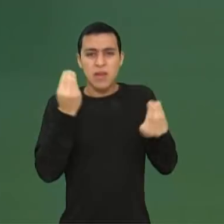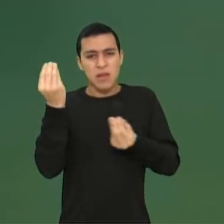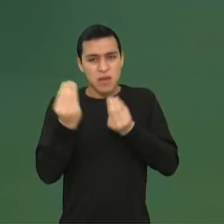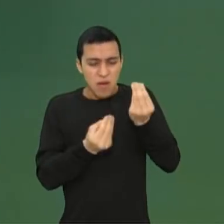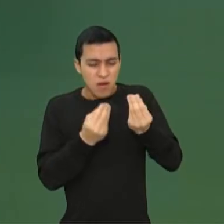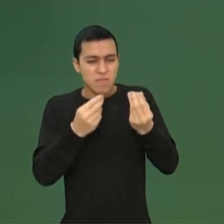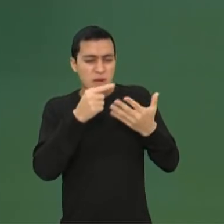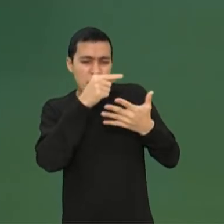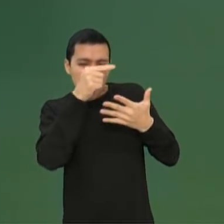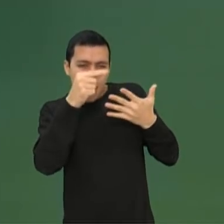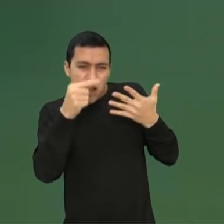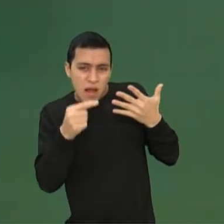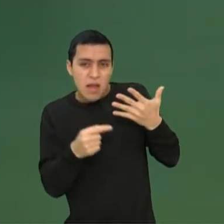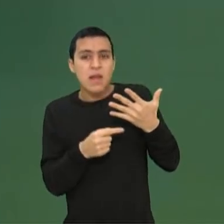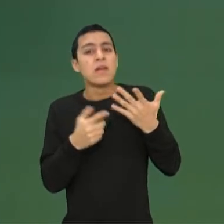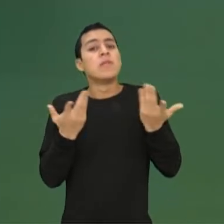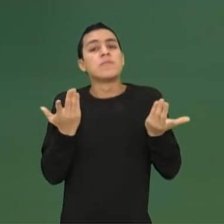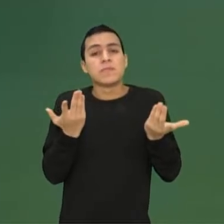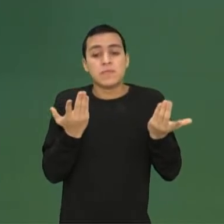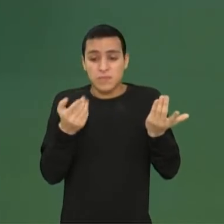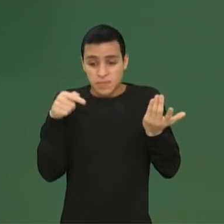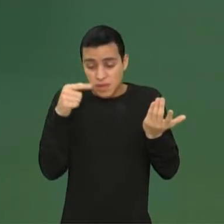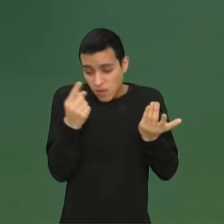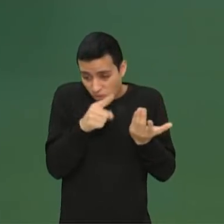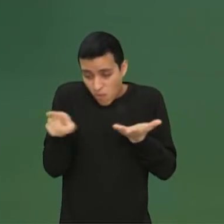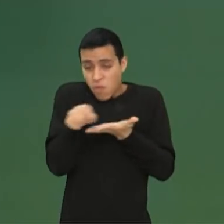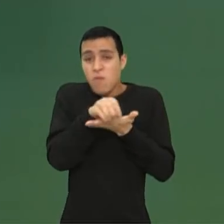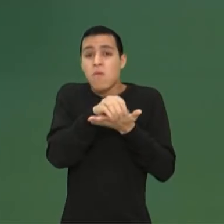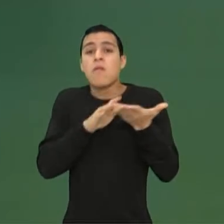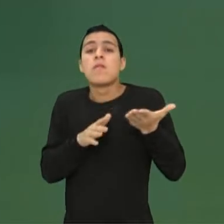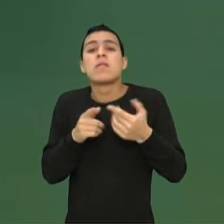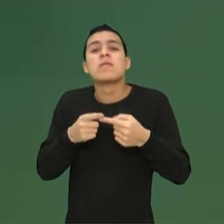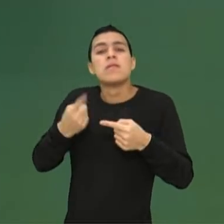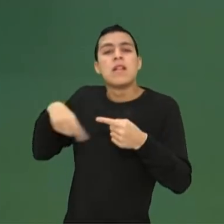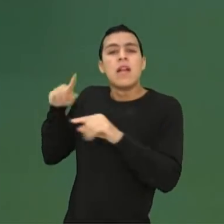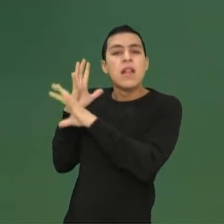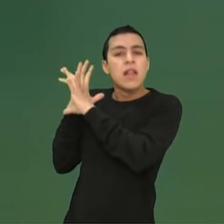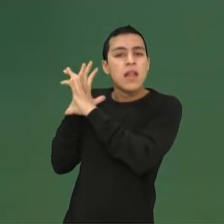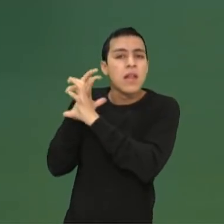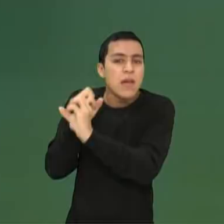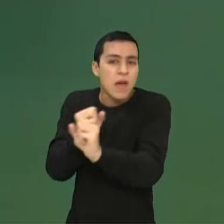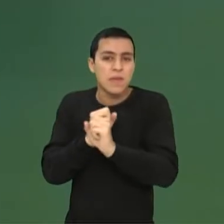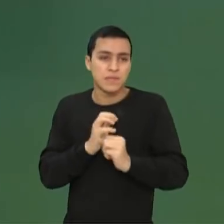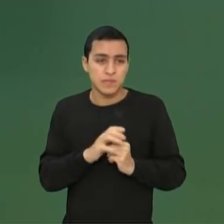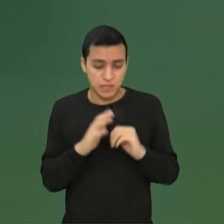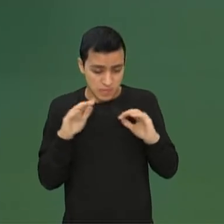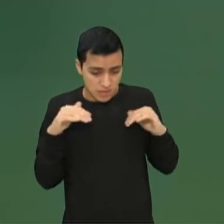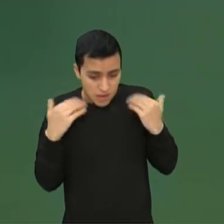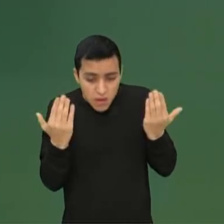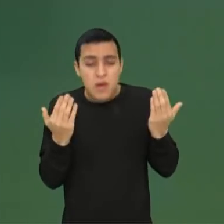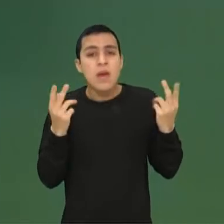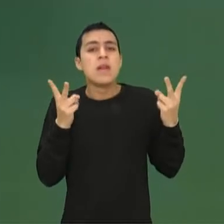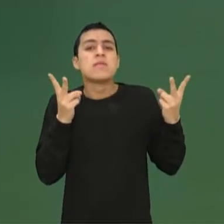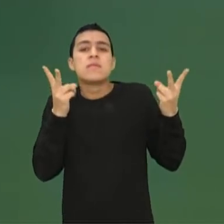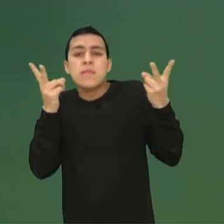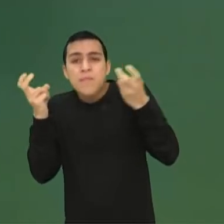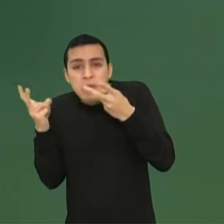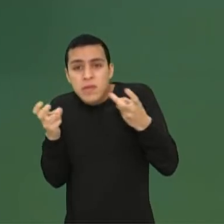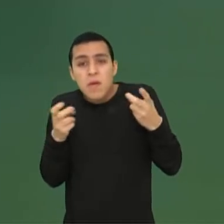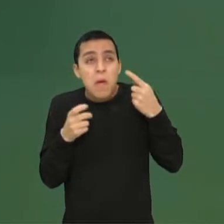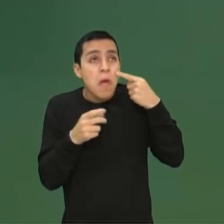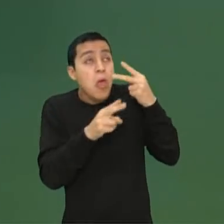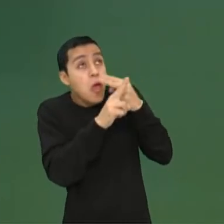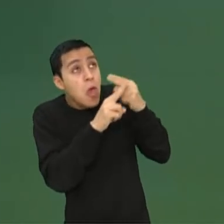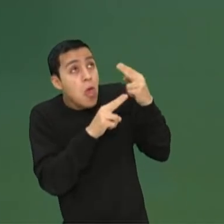heliocêntrico, Hélio-Sol. Então, esse é o último exercício da nossa retomada. Então, a percepção a olho nu